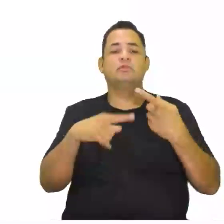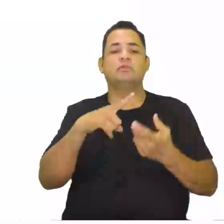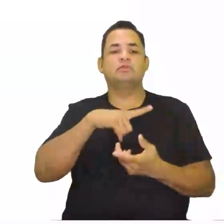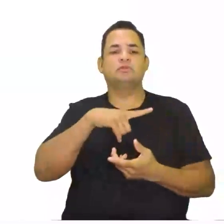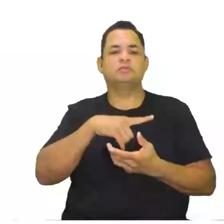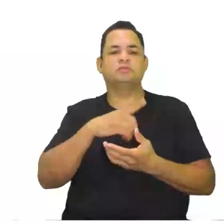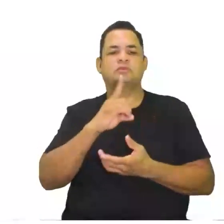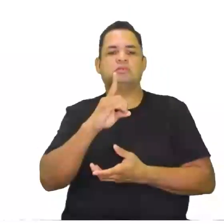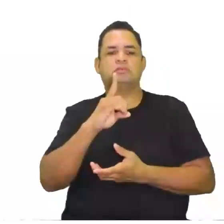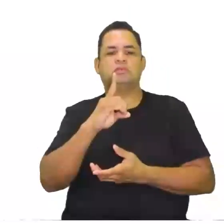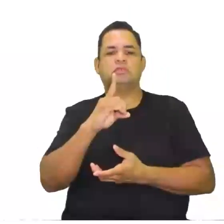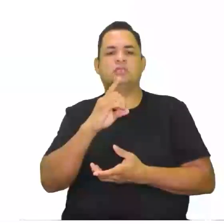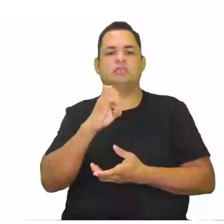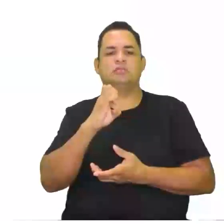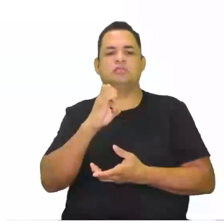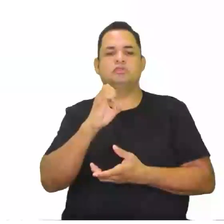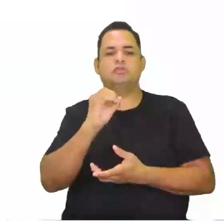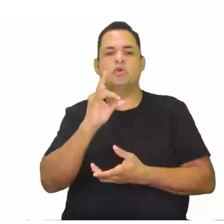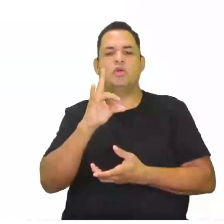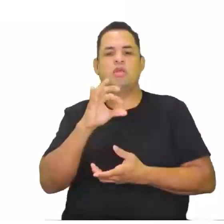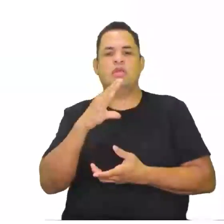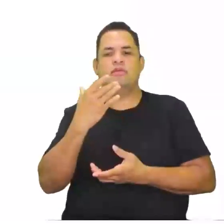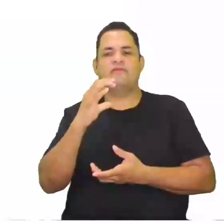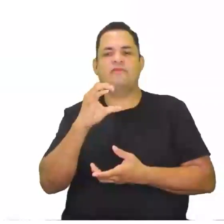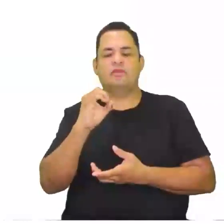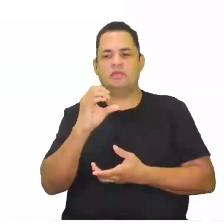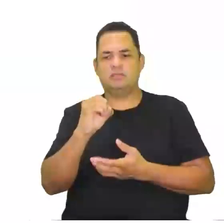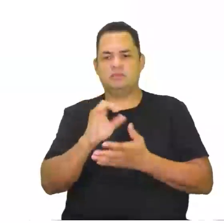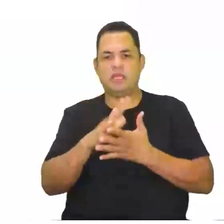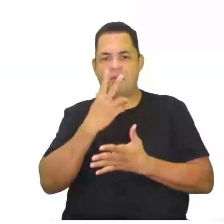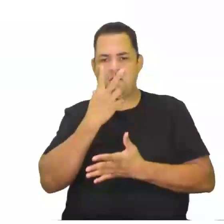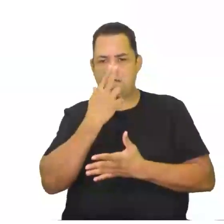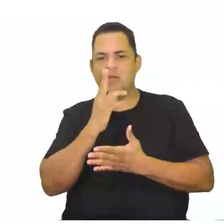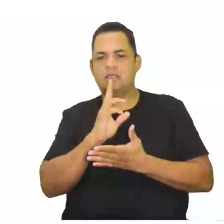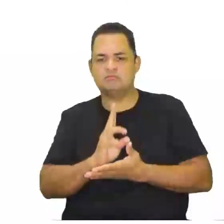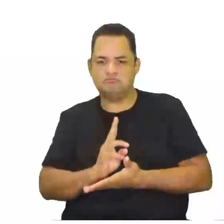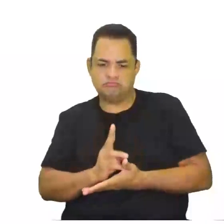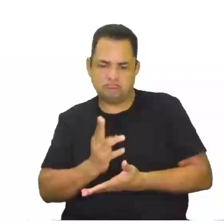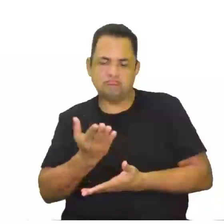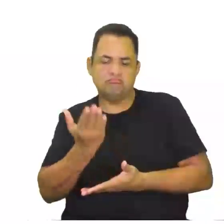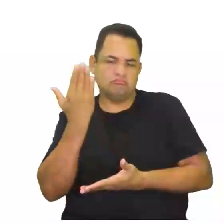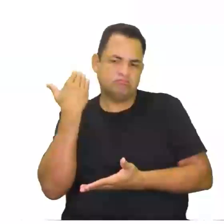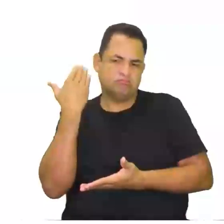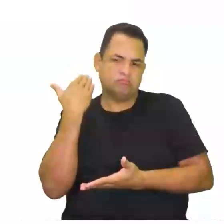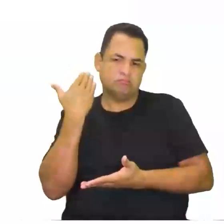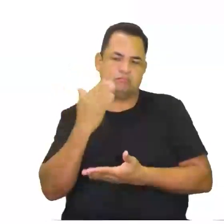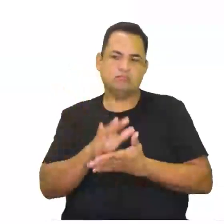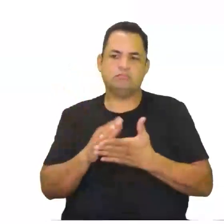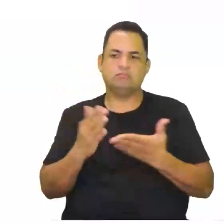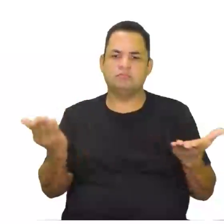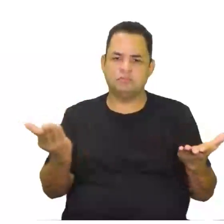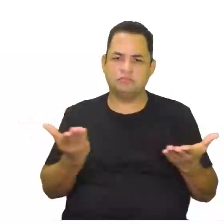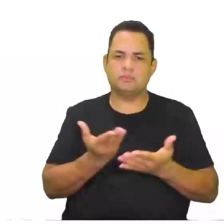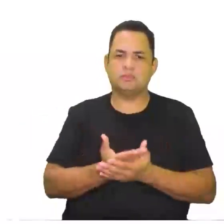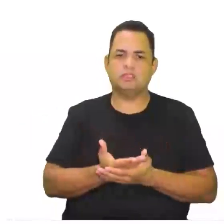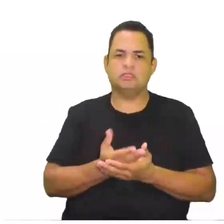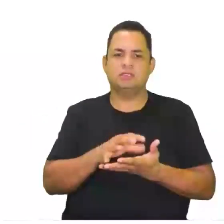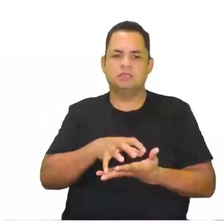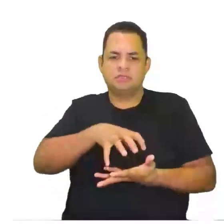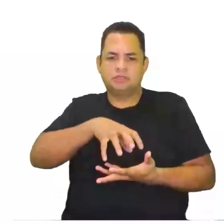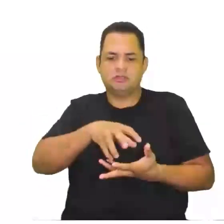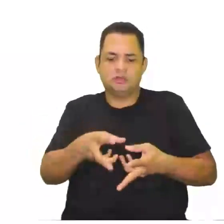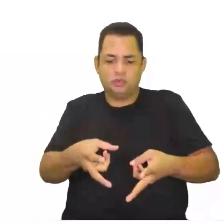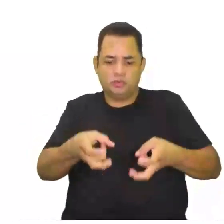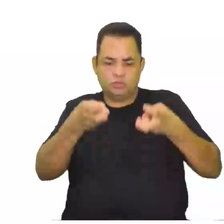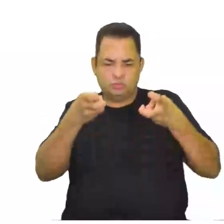a desoleificação, que também é bem parecido com os processos anteriores, onde nós fazemos a